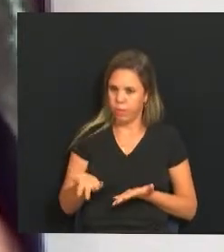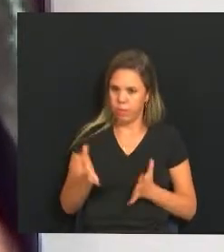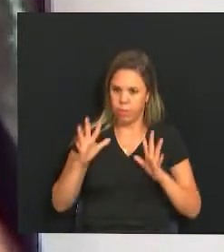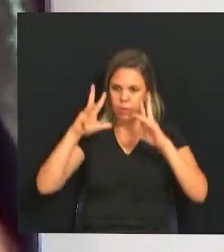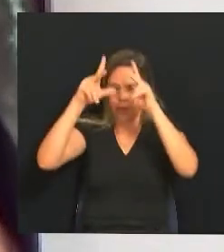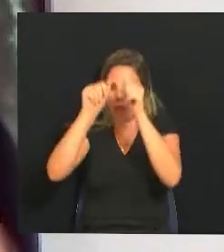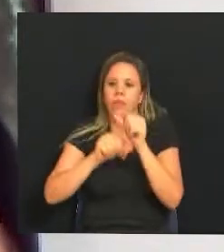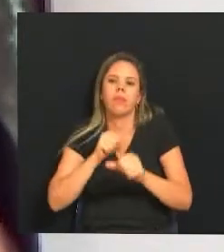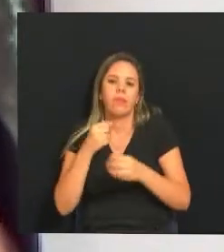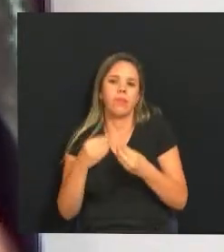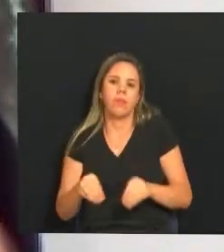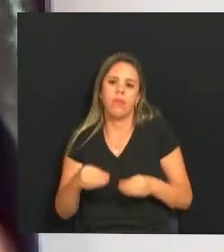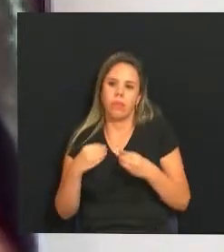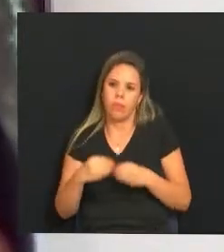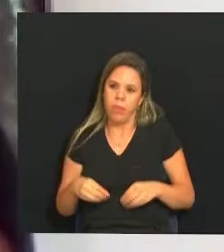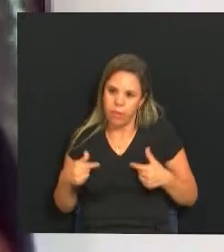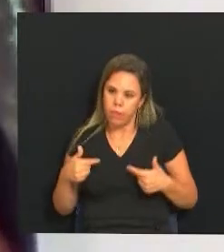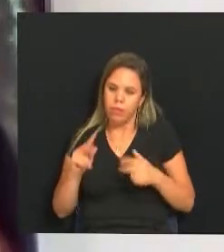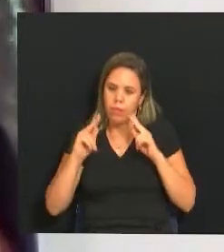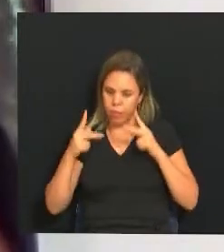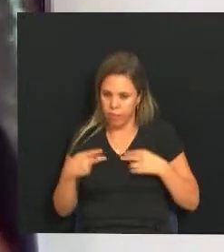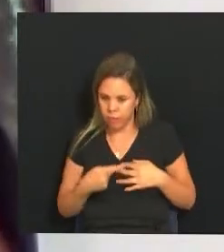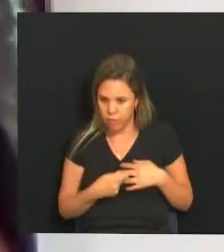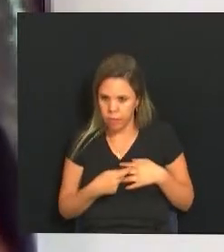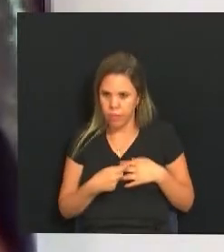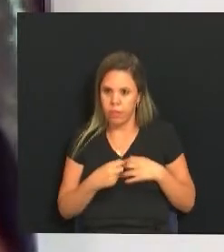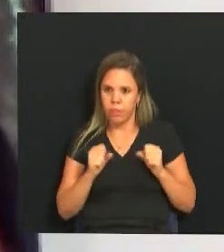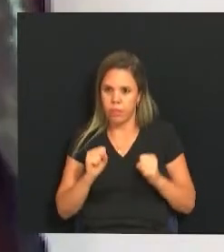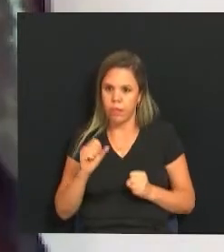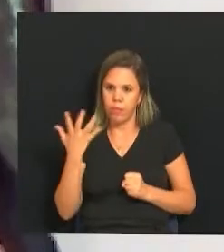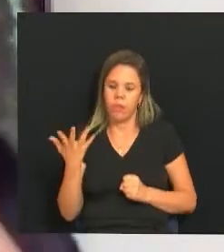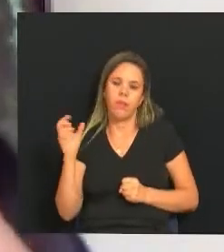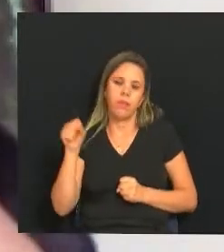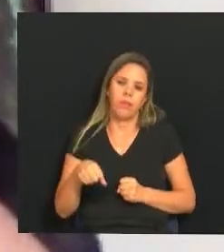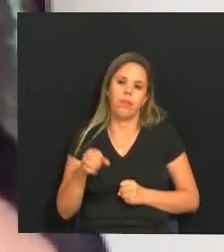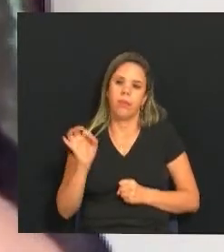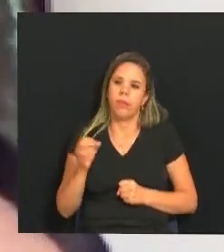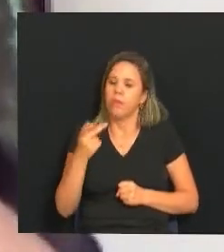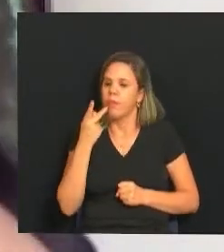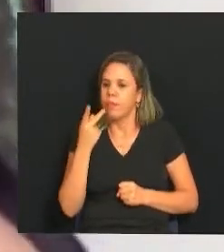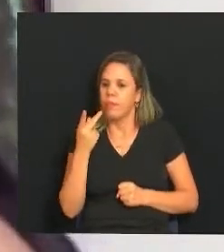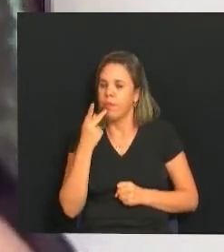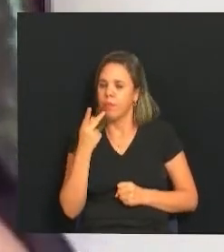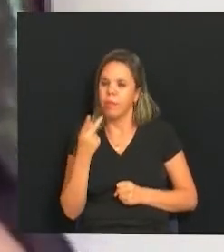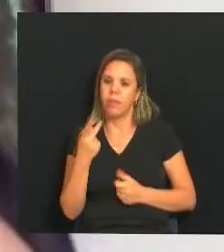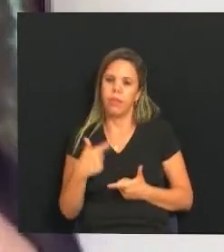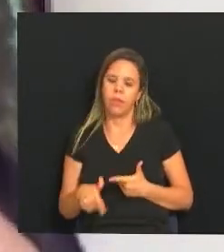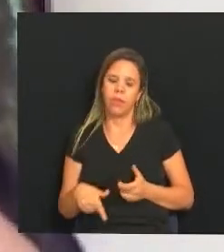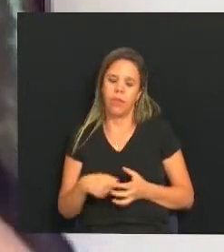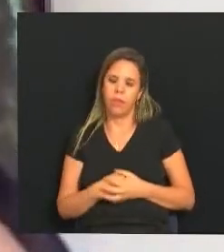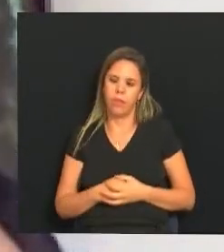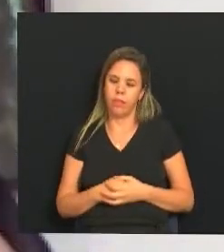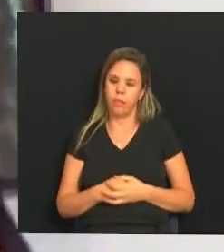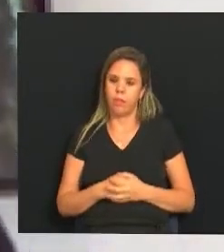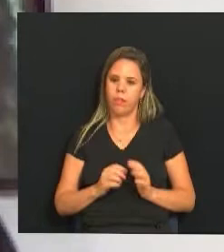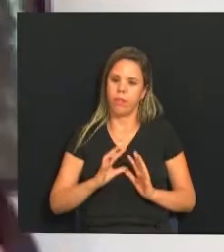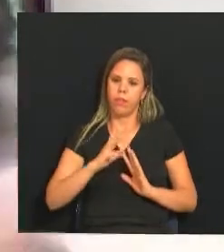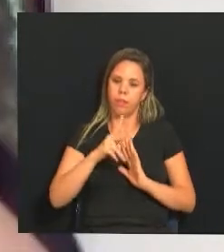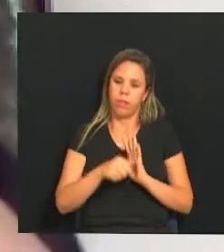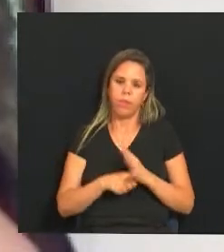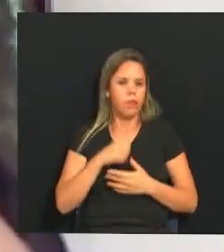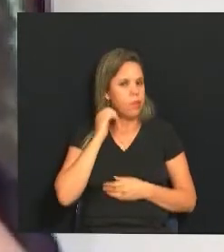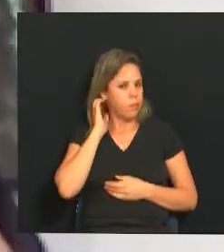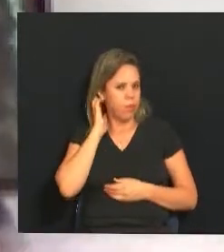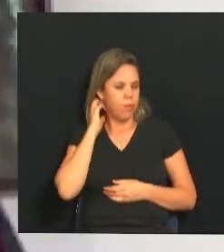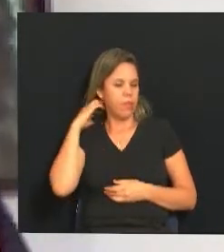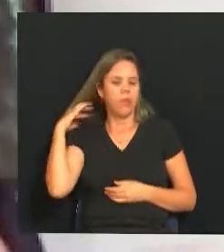todo o impacto, toda ação humana, ela provoca, sim, o que a gente chama de uma pegada, né, em relação ao meio ambiente. É